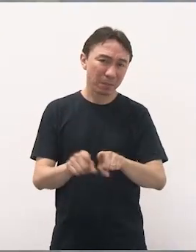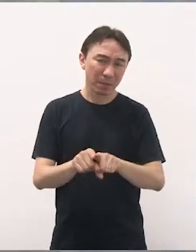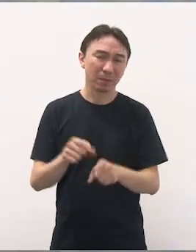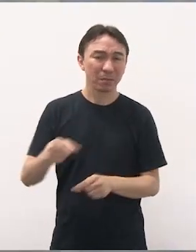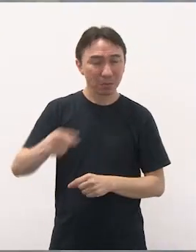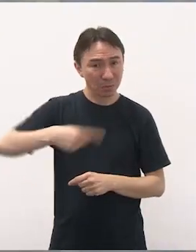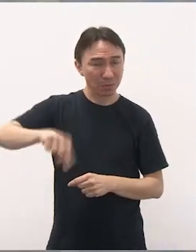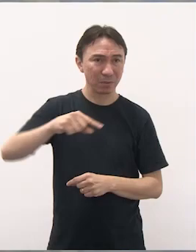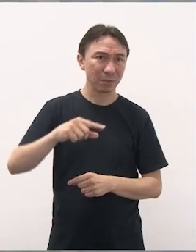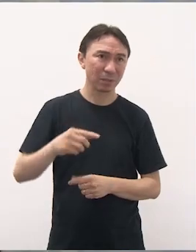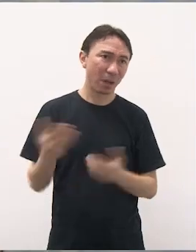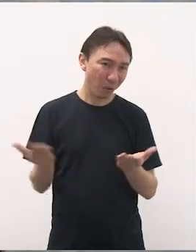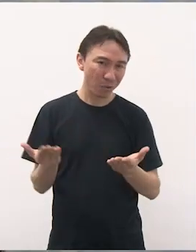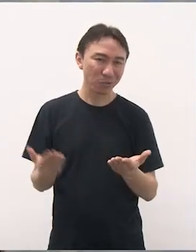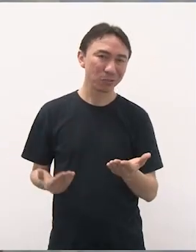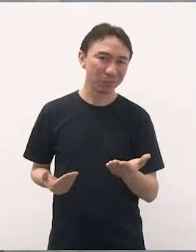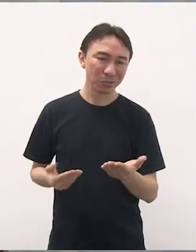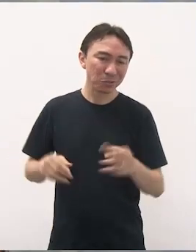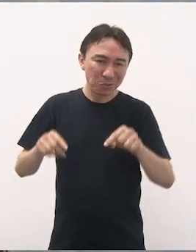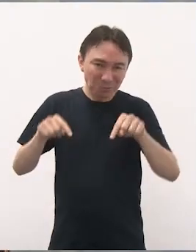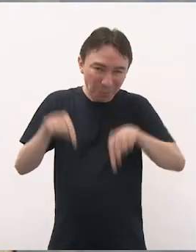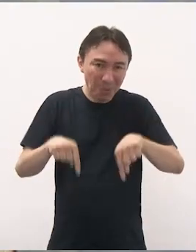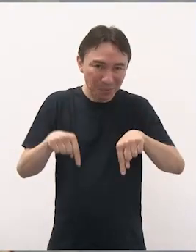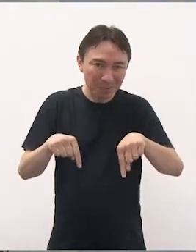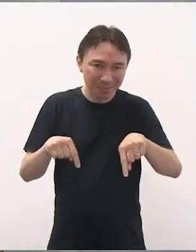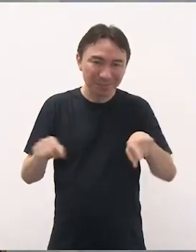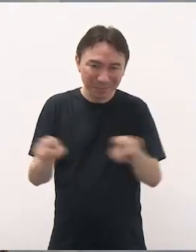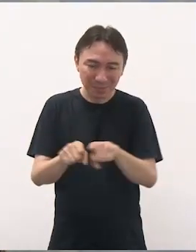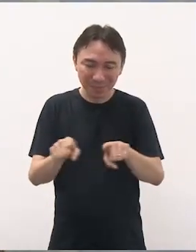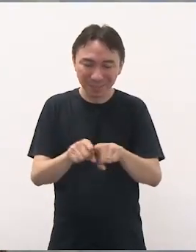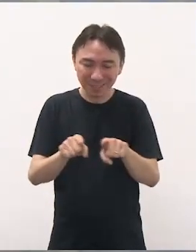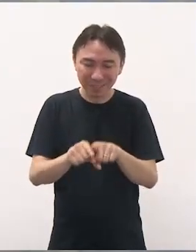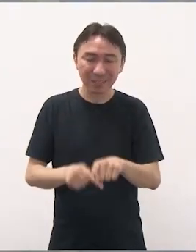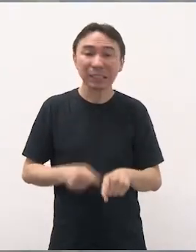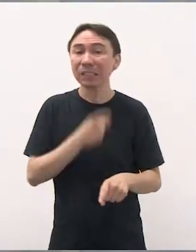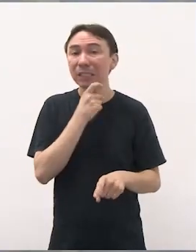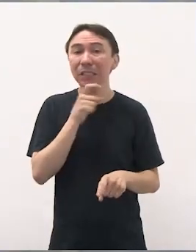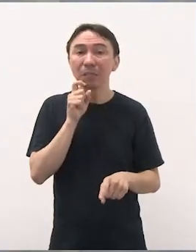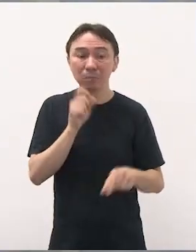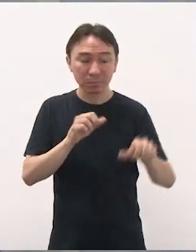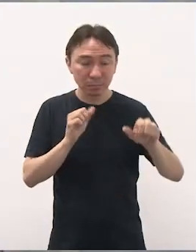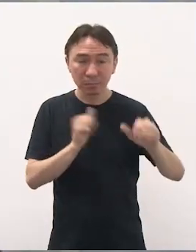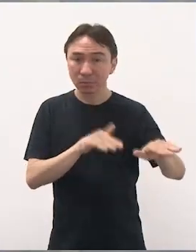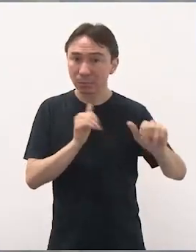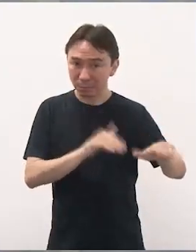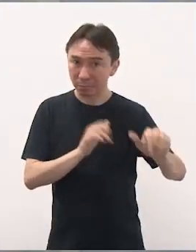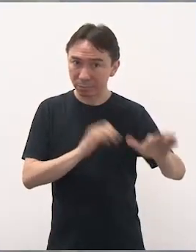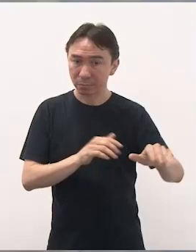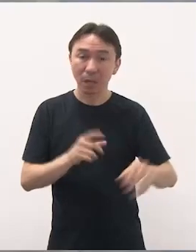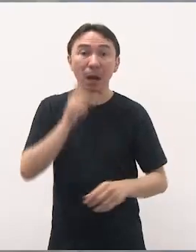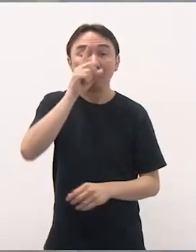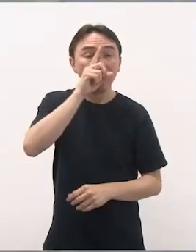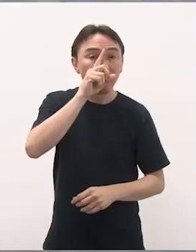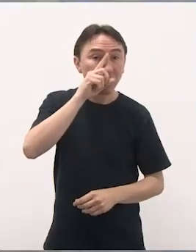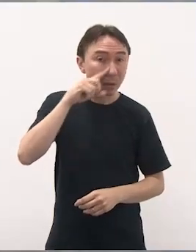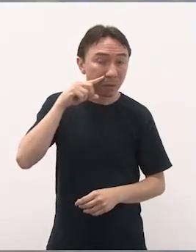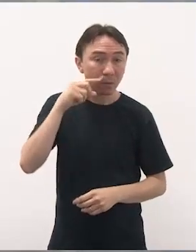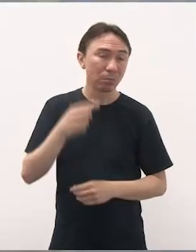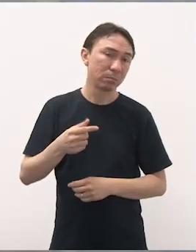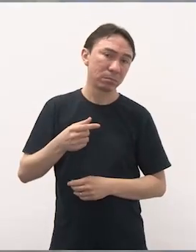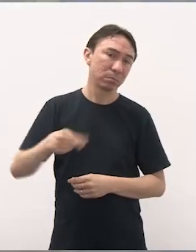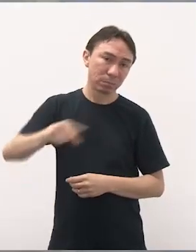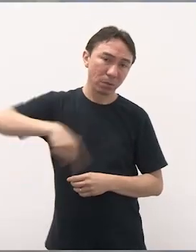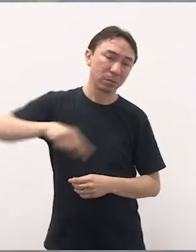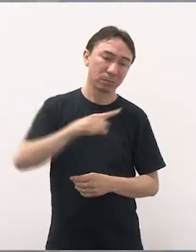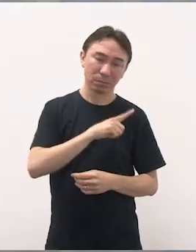novamente no Setembro Amarelo, e isso fazer parte, né, de um dos temas, né, com os quais a gente vai trabalhar com